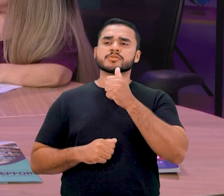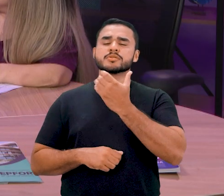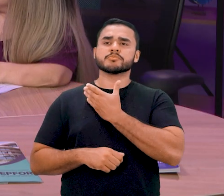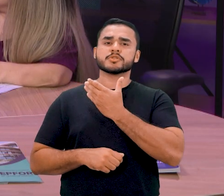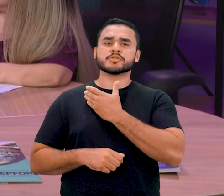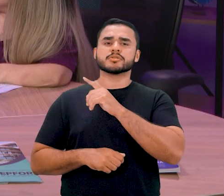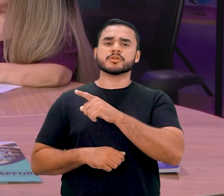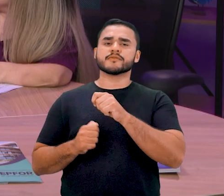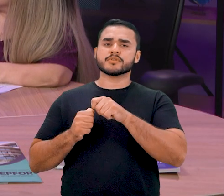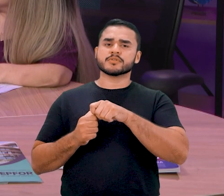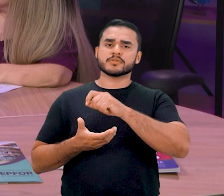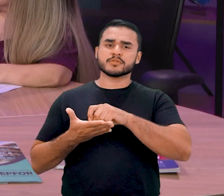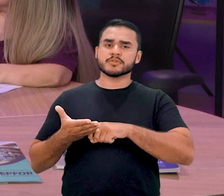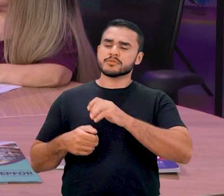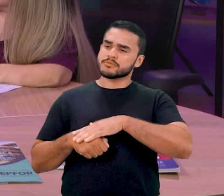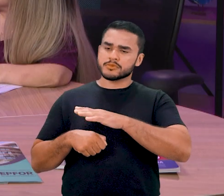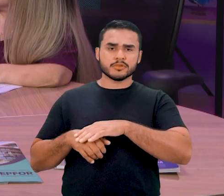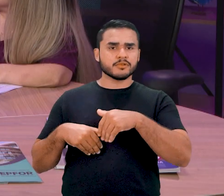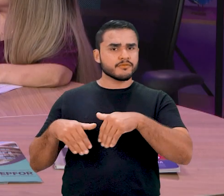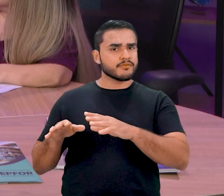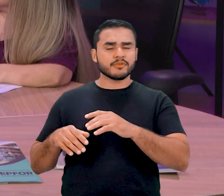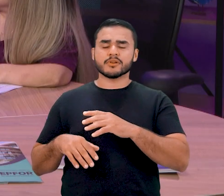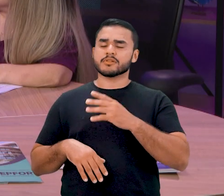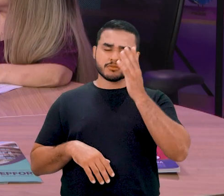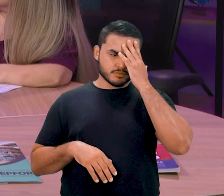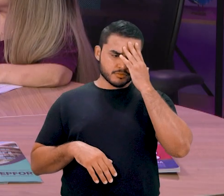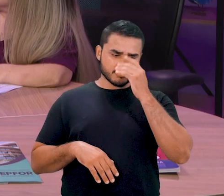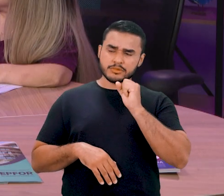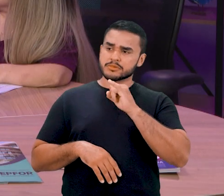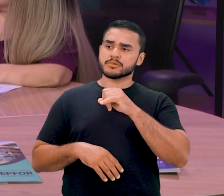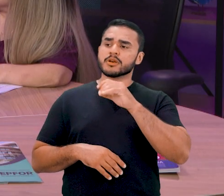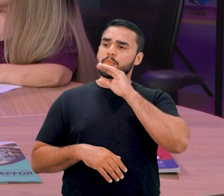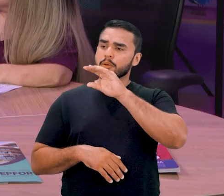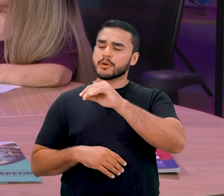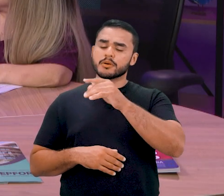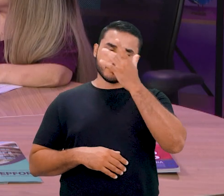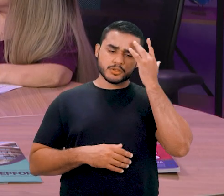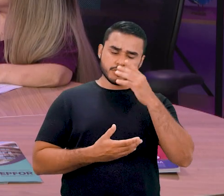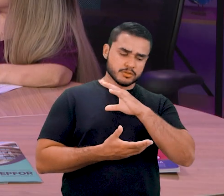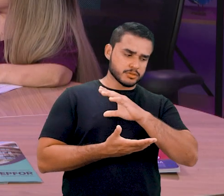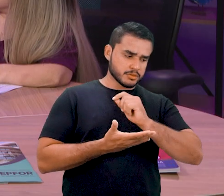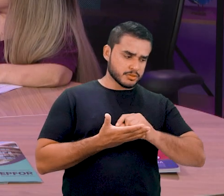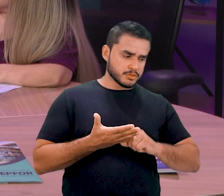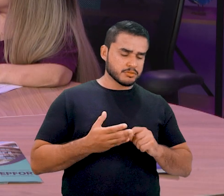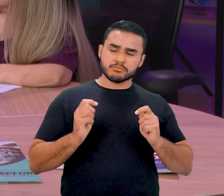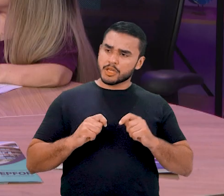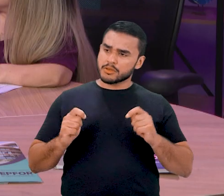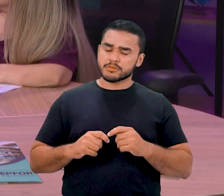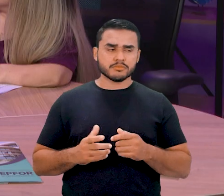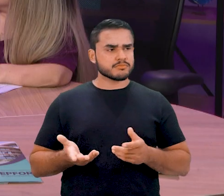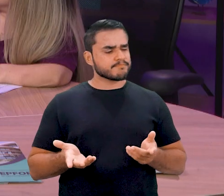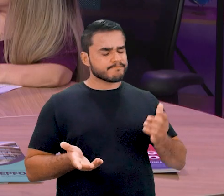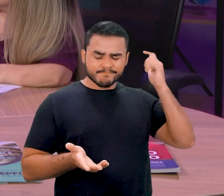seu pra escrever. Dá um Ai, jeito, sabe? Não... Se você vai falando, a pessoa vai escrevendo. Mas dá pra dar um jeito. Aí eu, tá